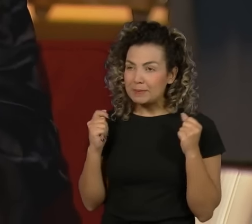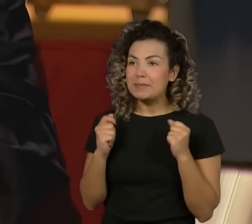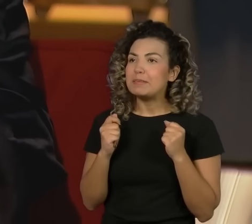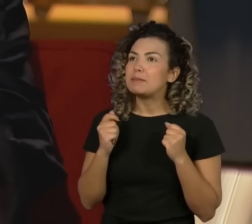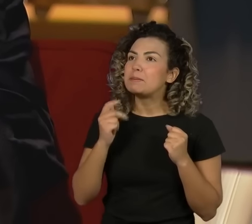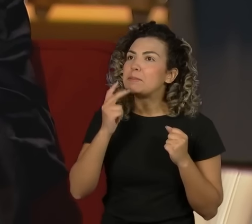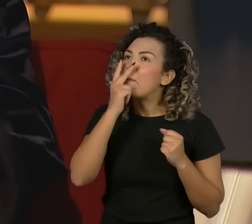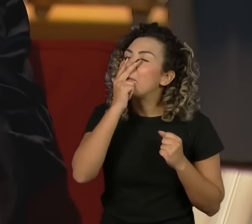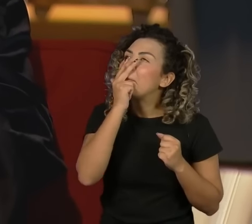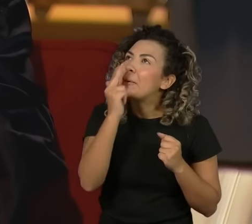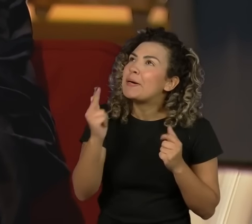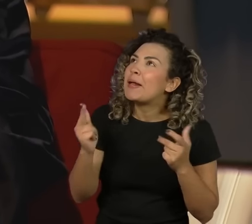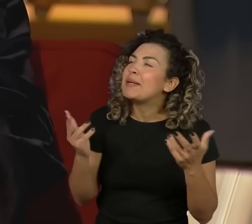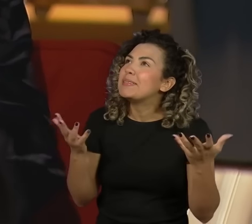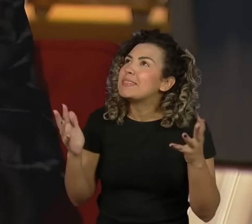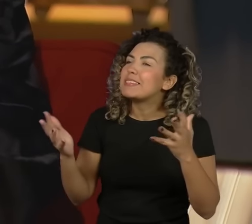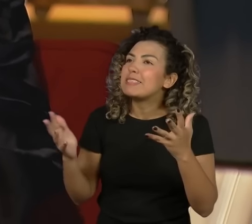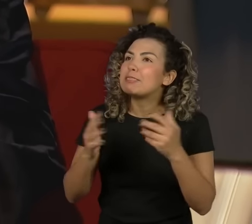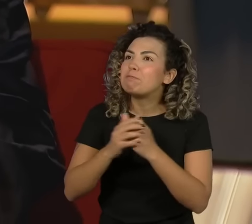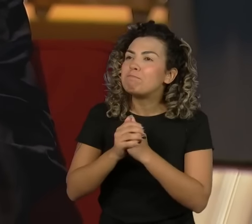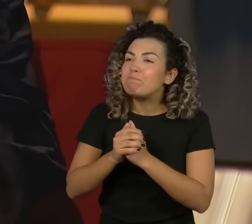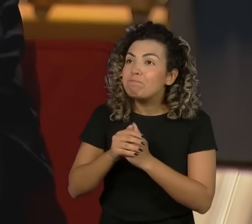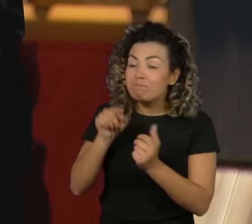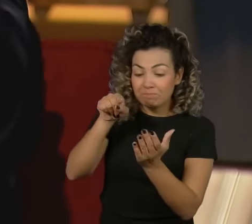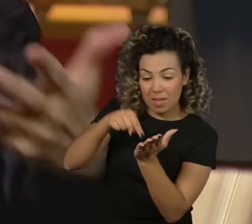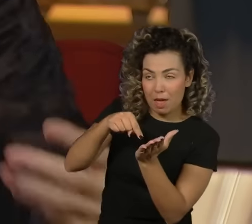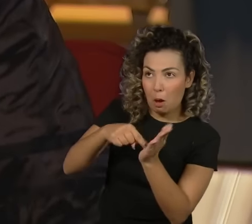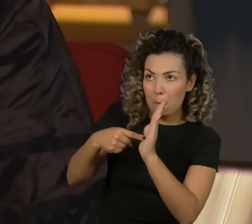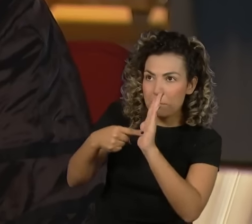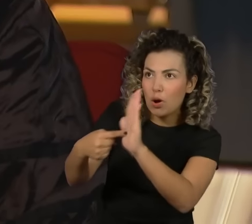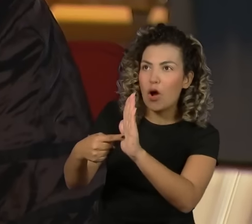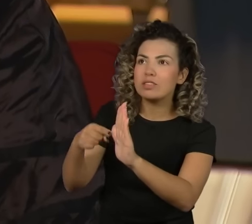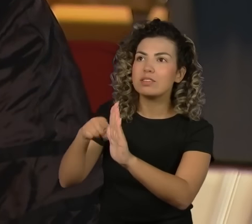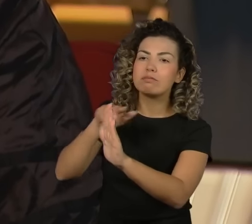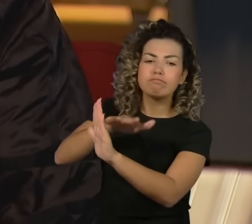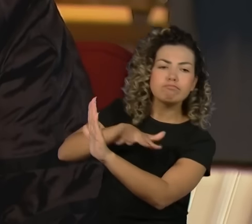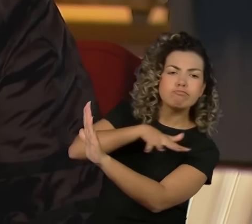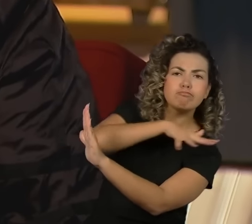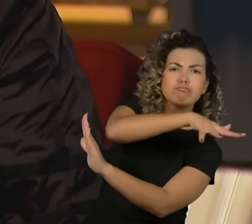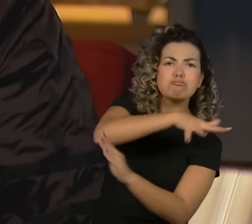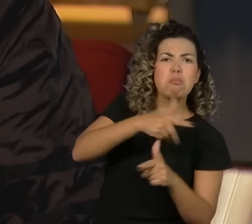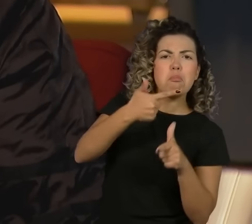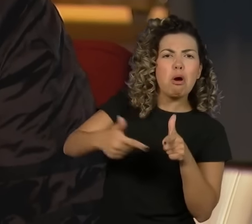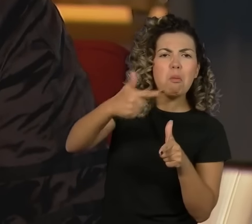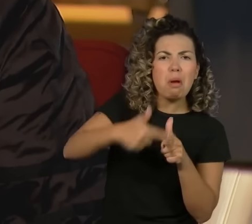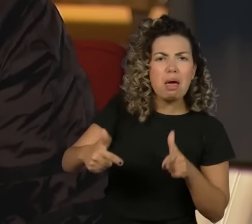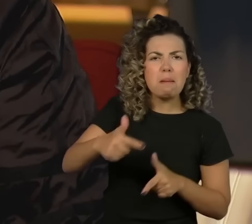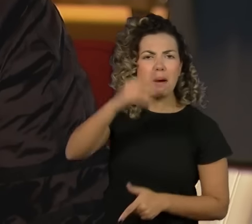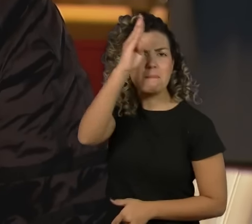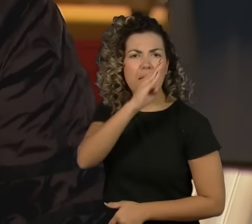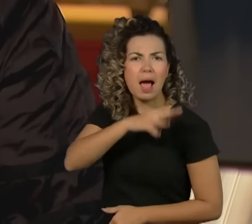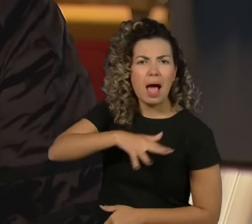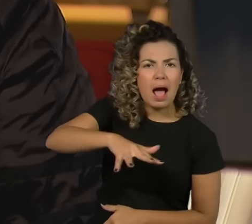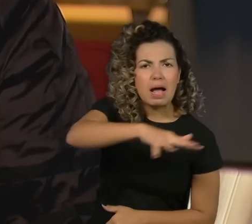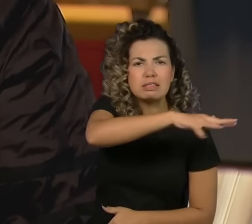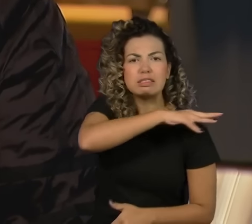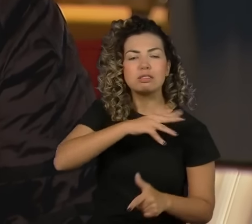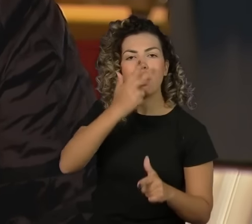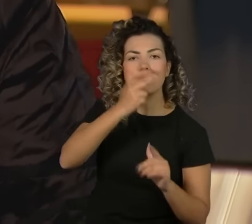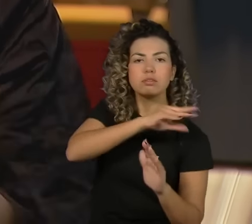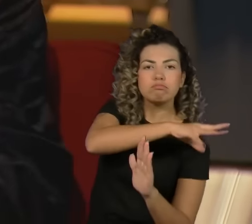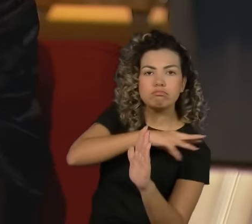expressa muito o problema, a tragédia do nosso país. A música popular brasileira, Marcelo, ele,